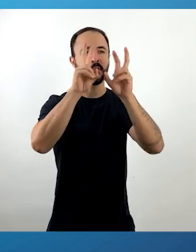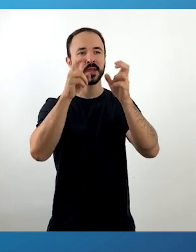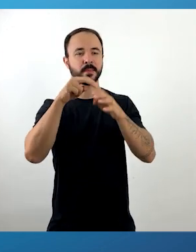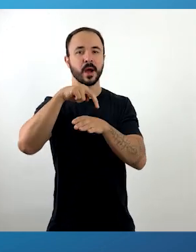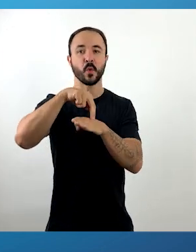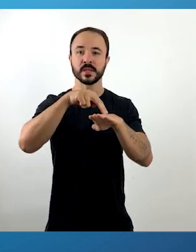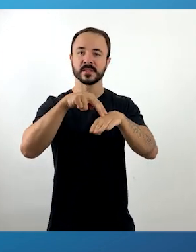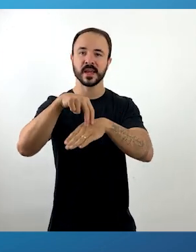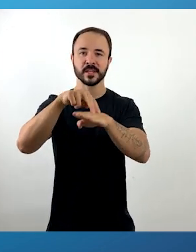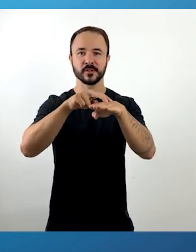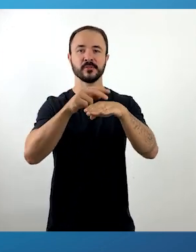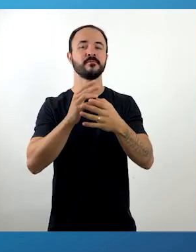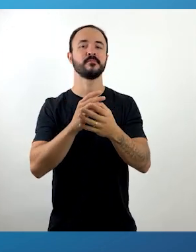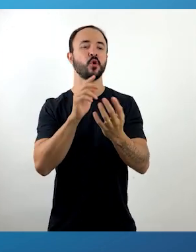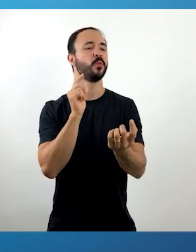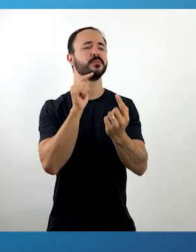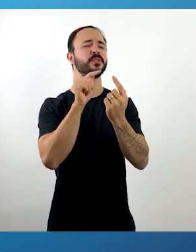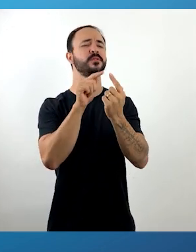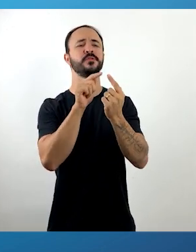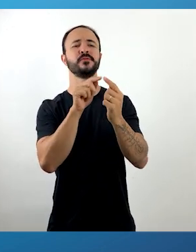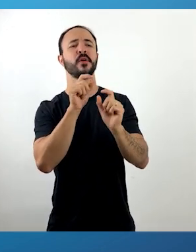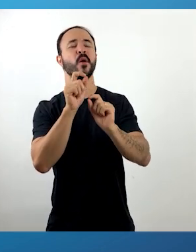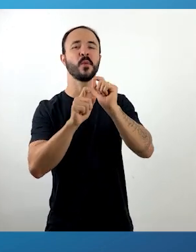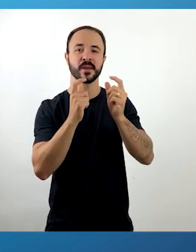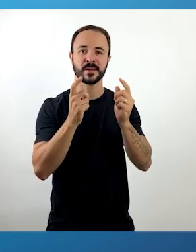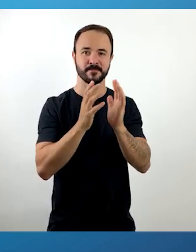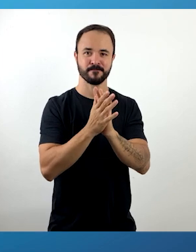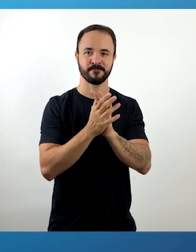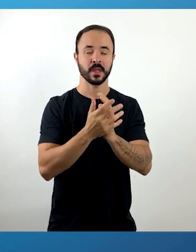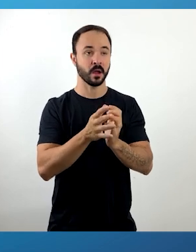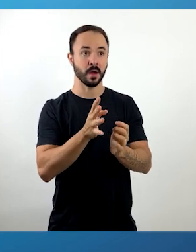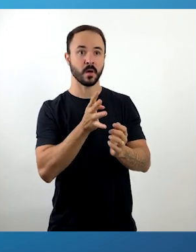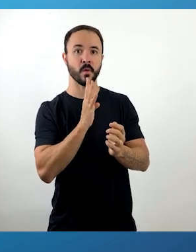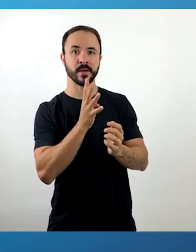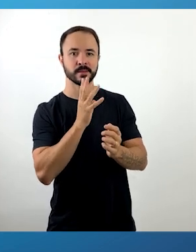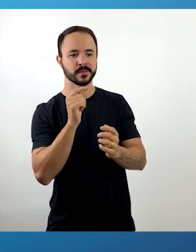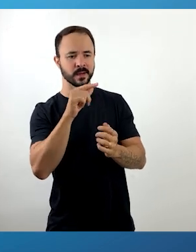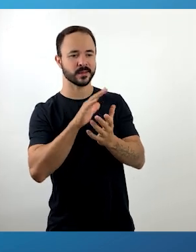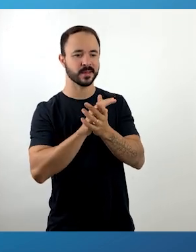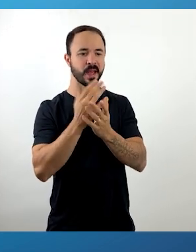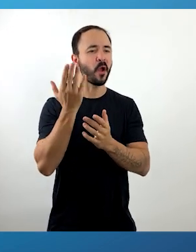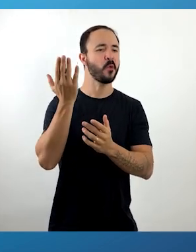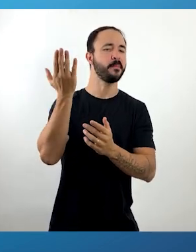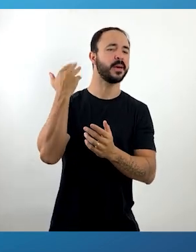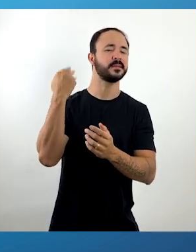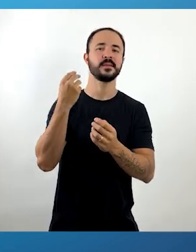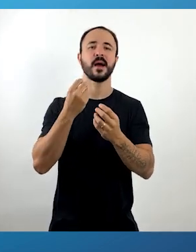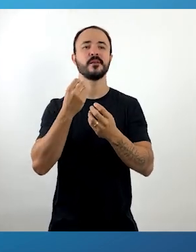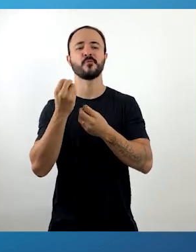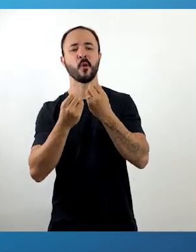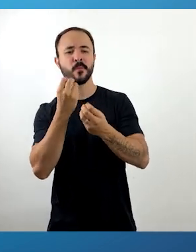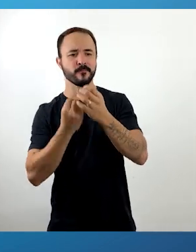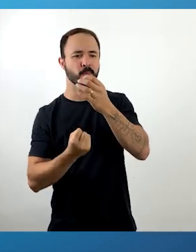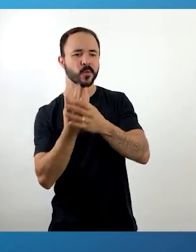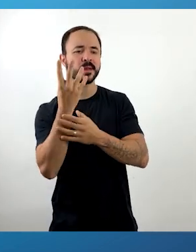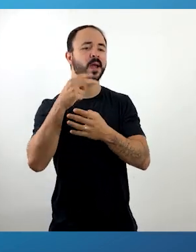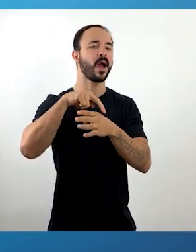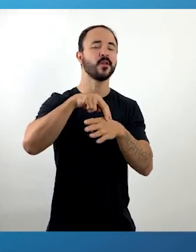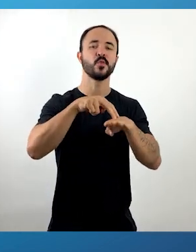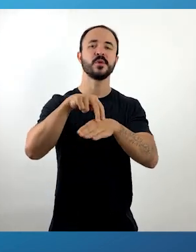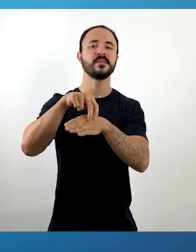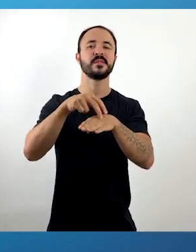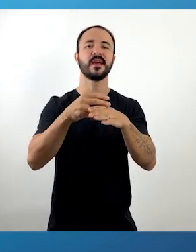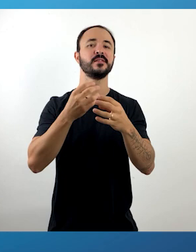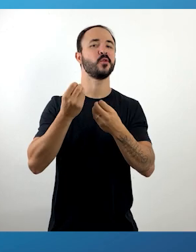respeito do skate ela tá baseada com com o seguinte objetivo né conhecer o histórico e as origens do